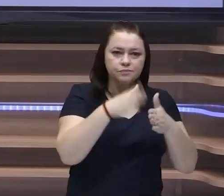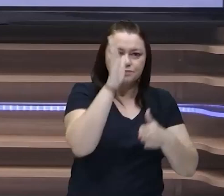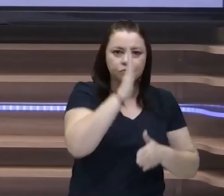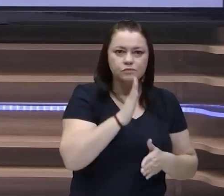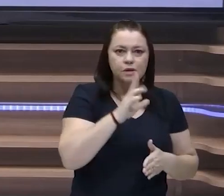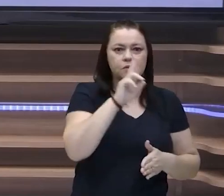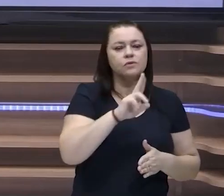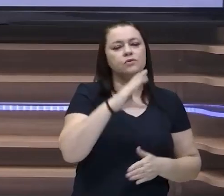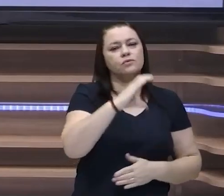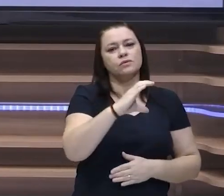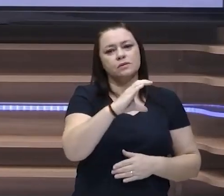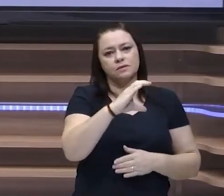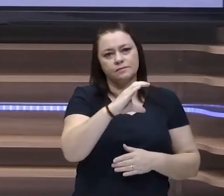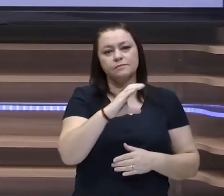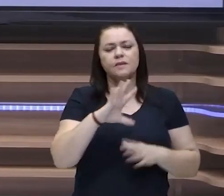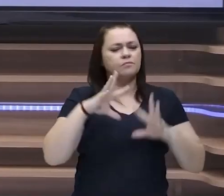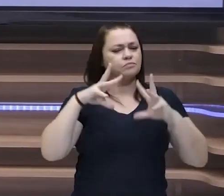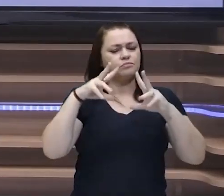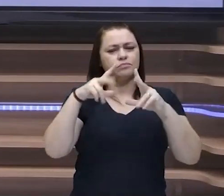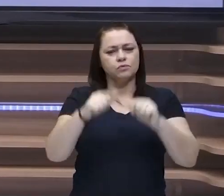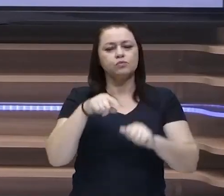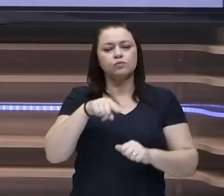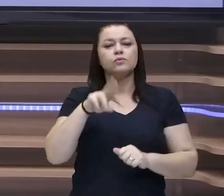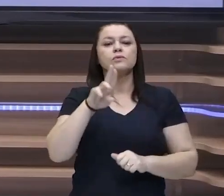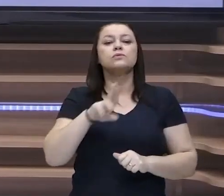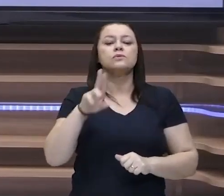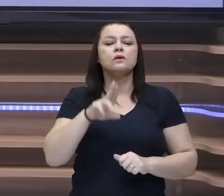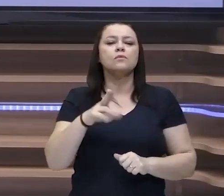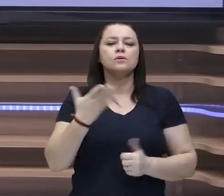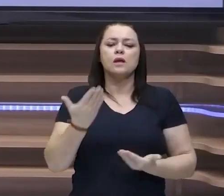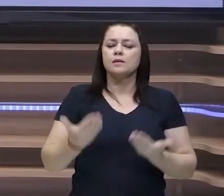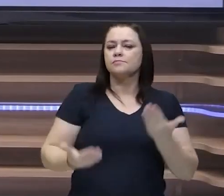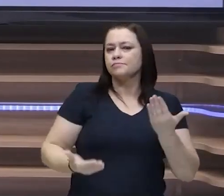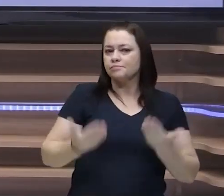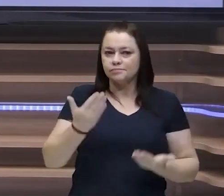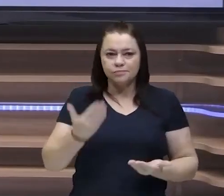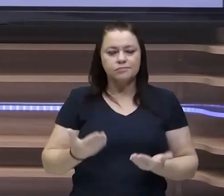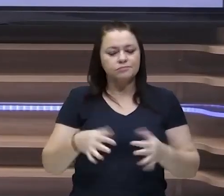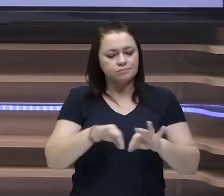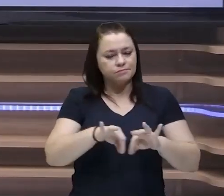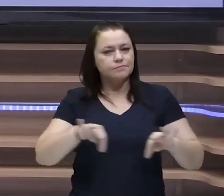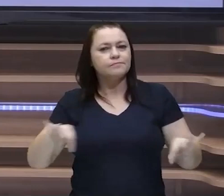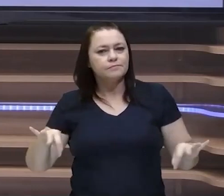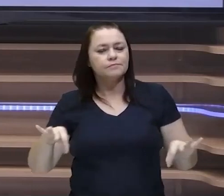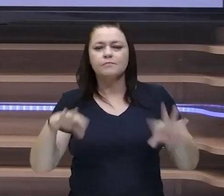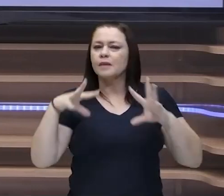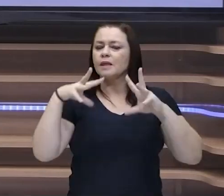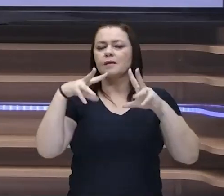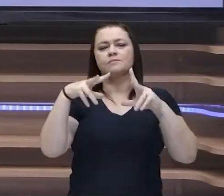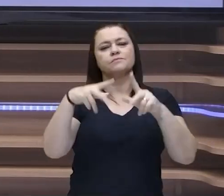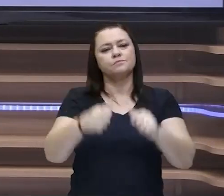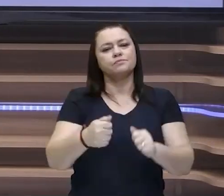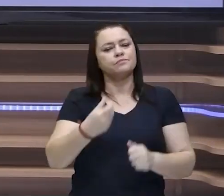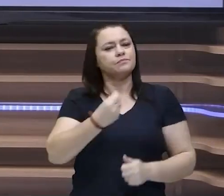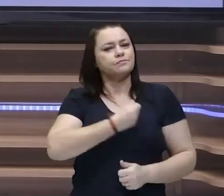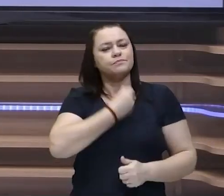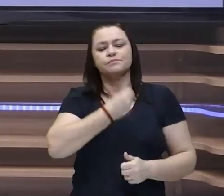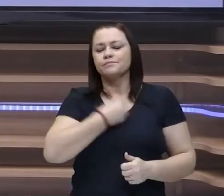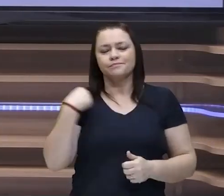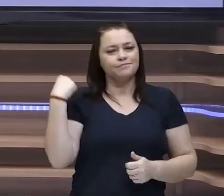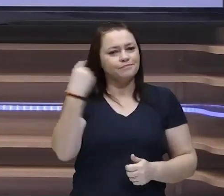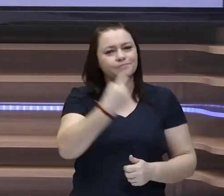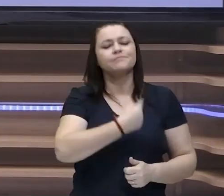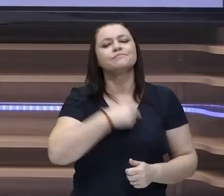escala Celsius. Então, tudo isso são unidades de grandezas de medida e elas estão presentes em todo o nosso dia a dia e no